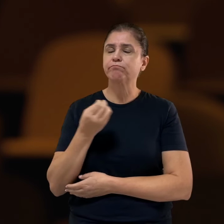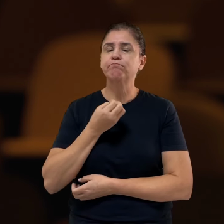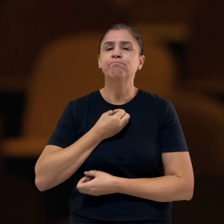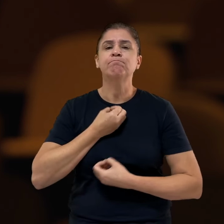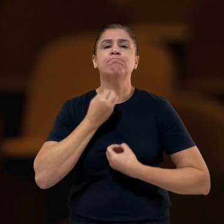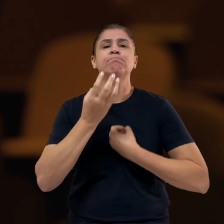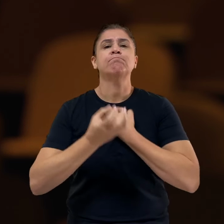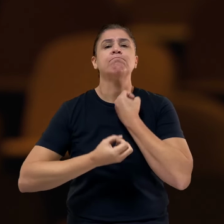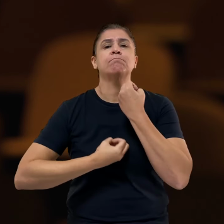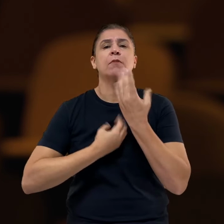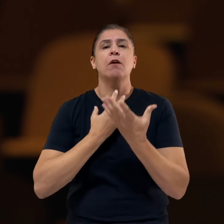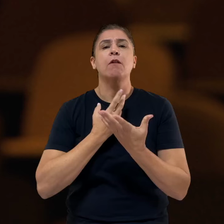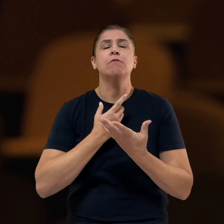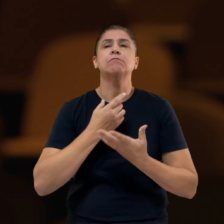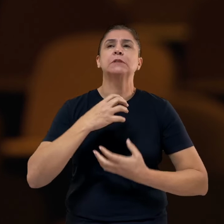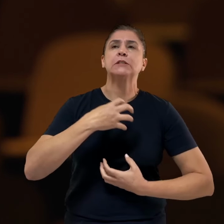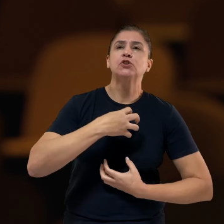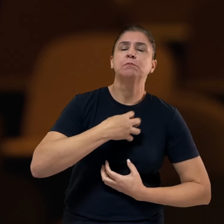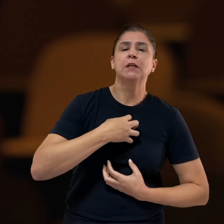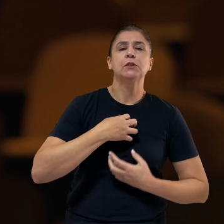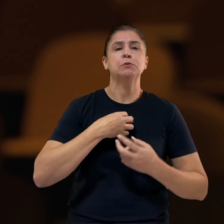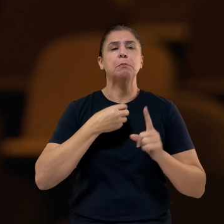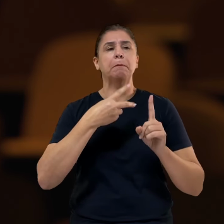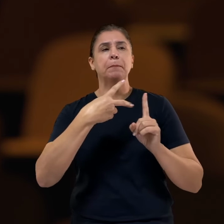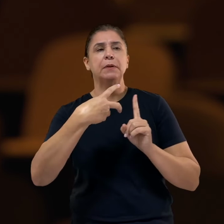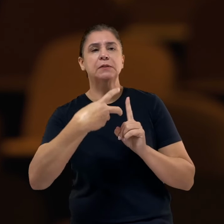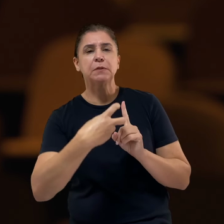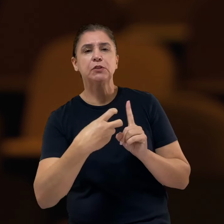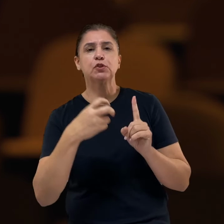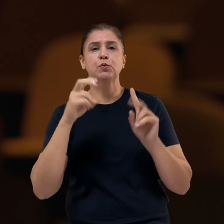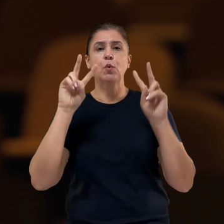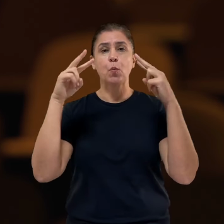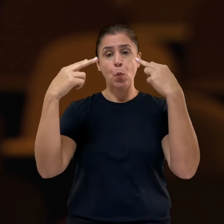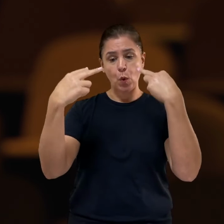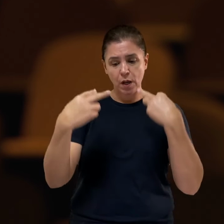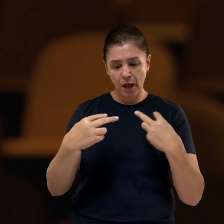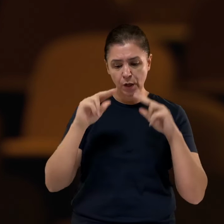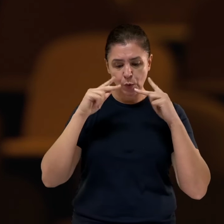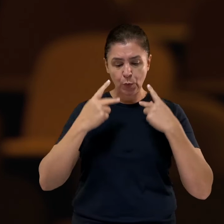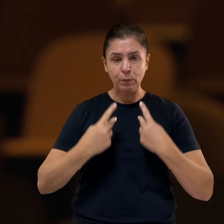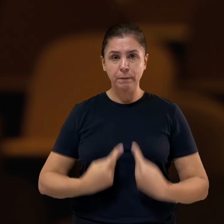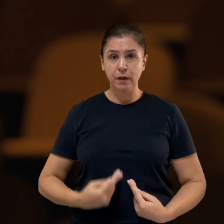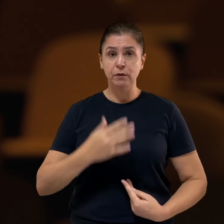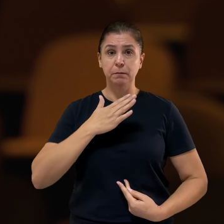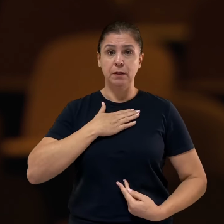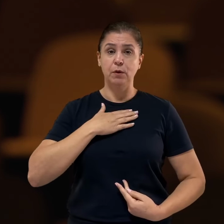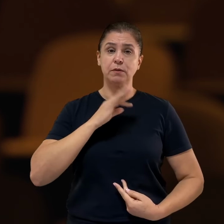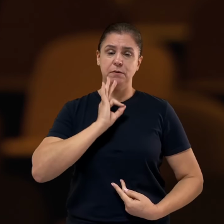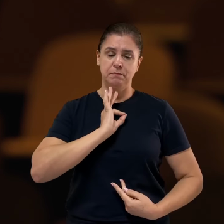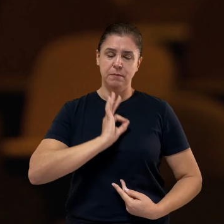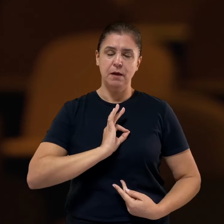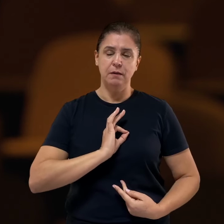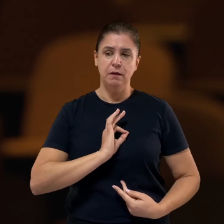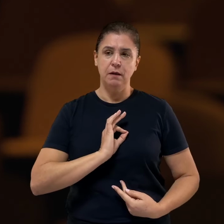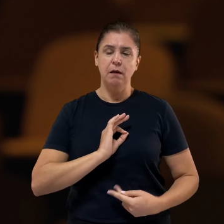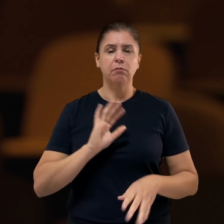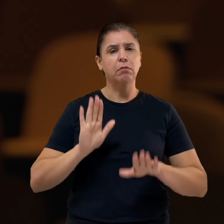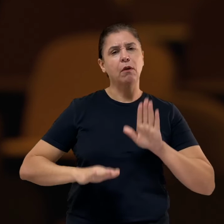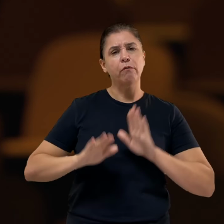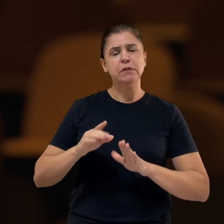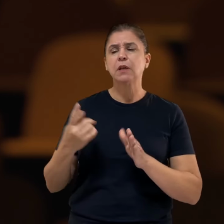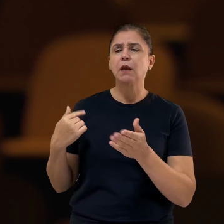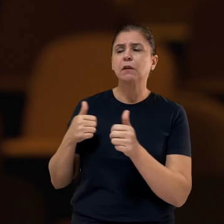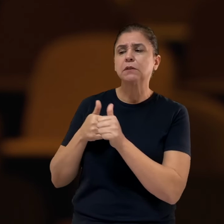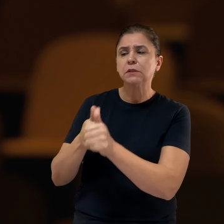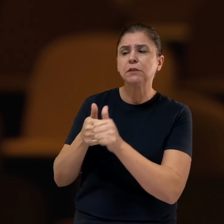sentimentos, perspectiva do olhar humano do presbítero e que talvez quem